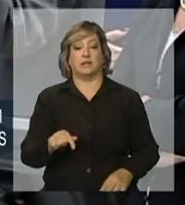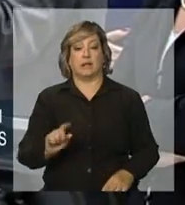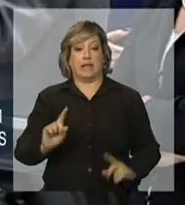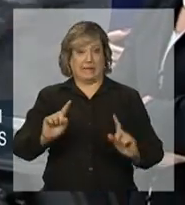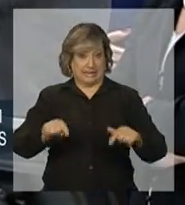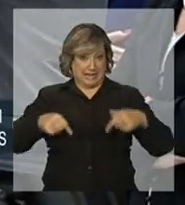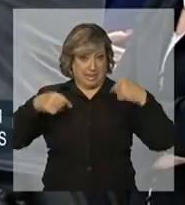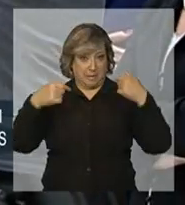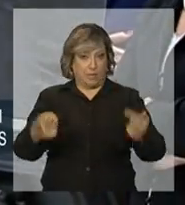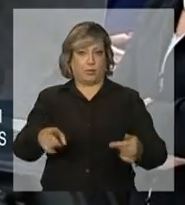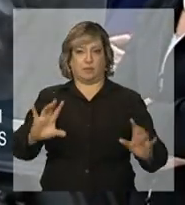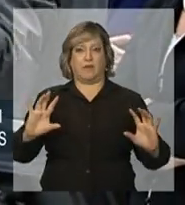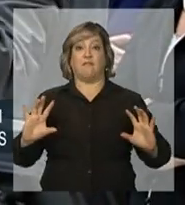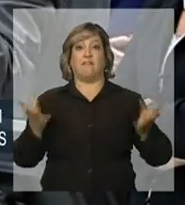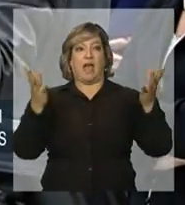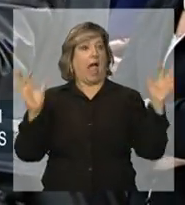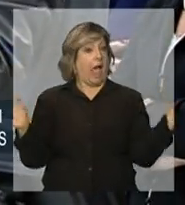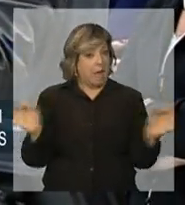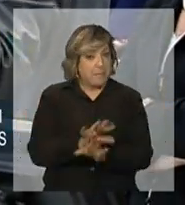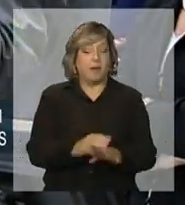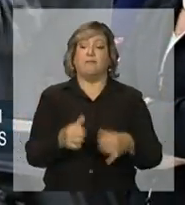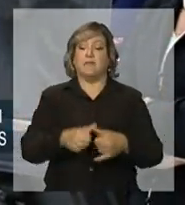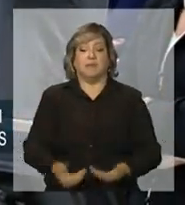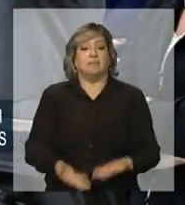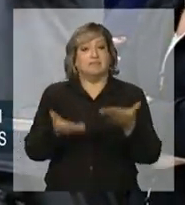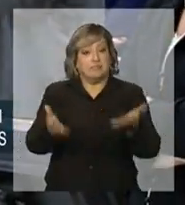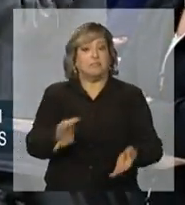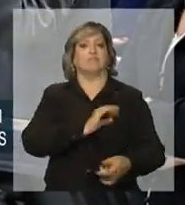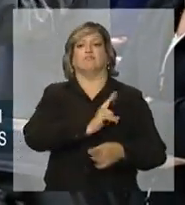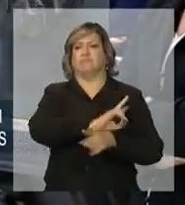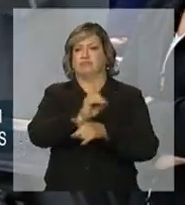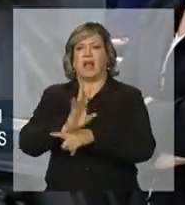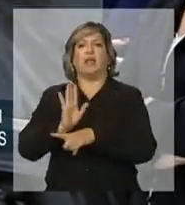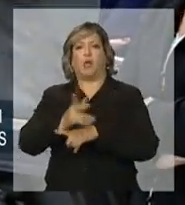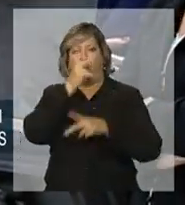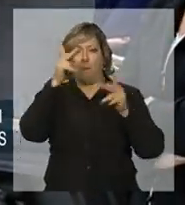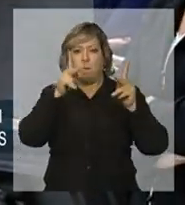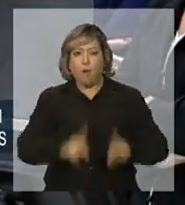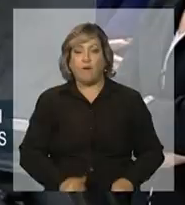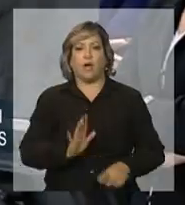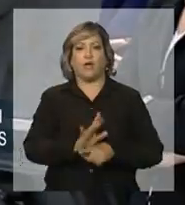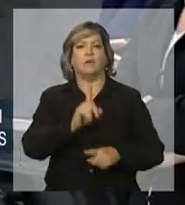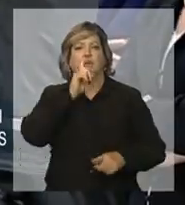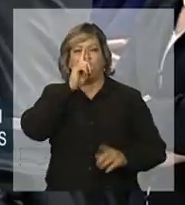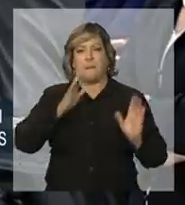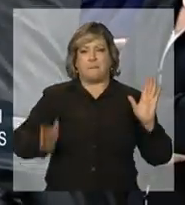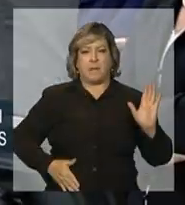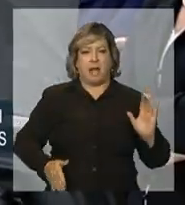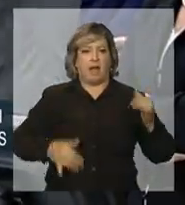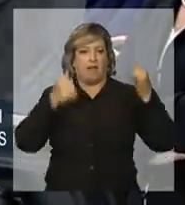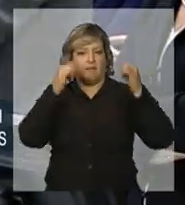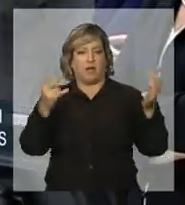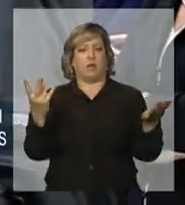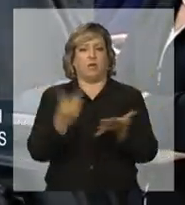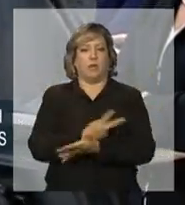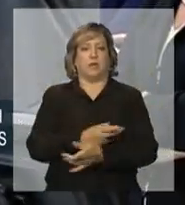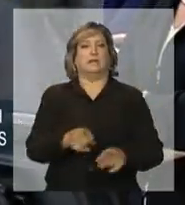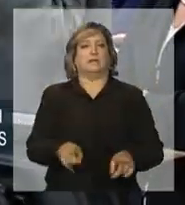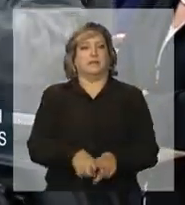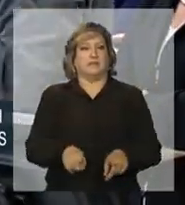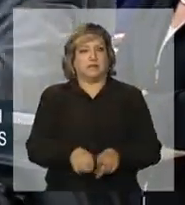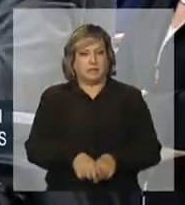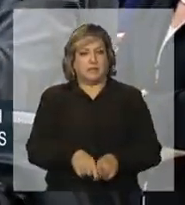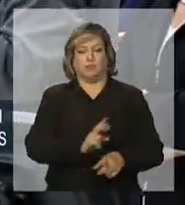grandes eventos, isso ficará para a segurança pública, ficará para o povo, ficará no combate à criminalidade, no combate ao crime organizado, no controle